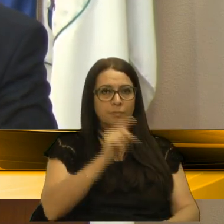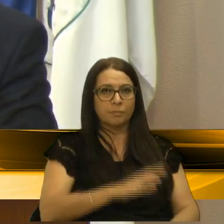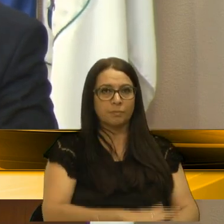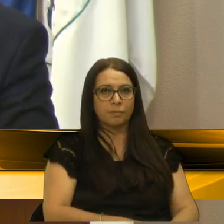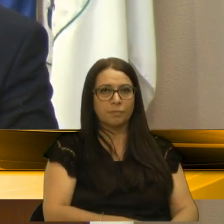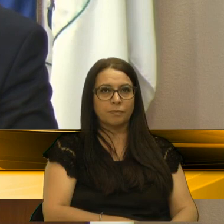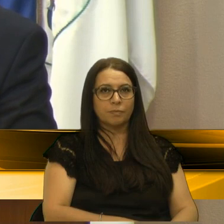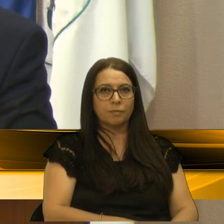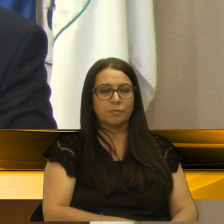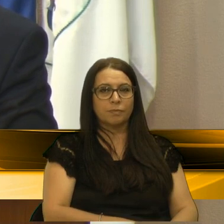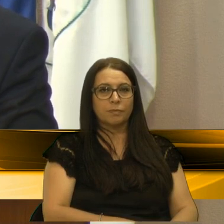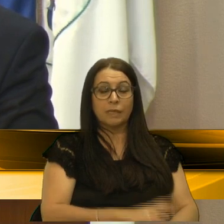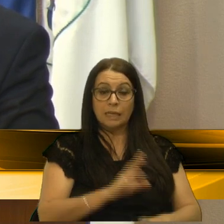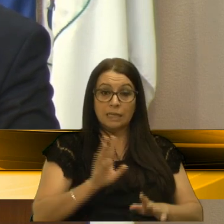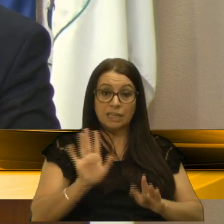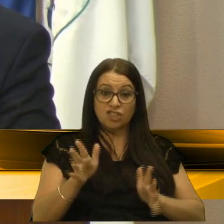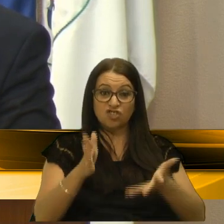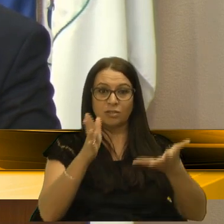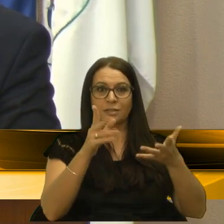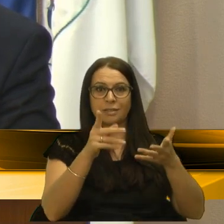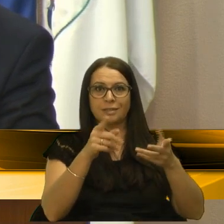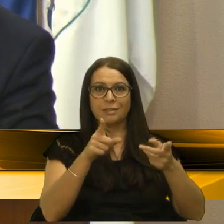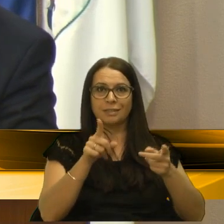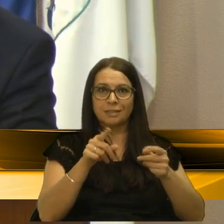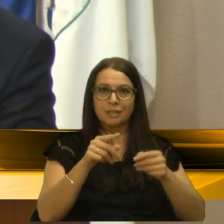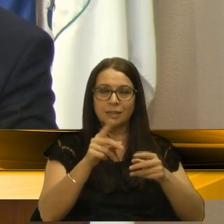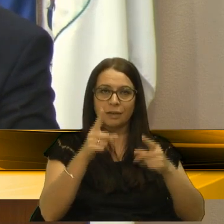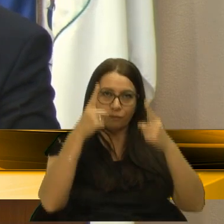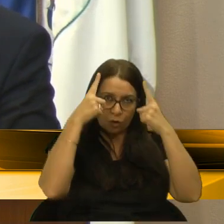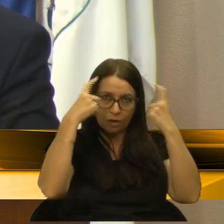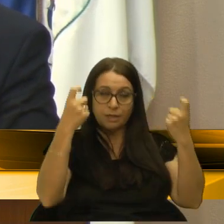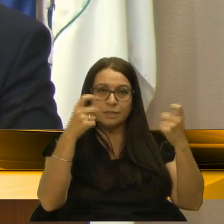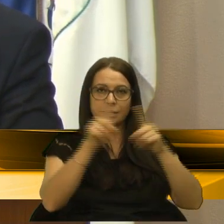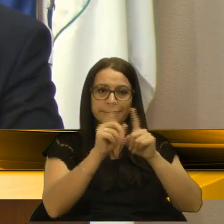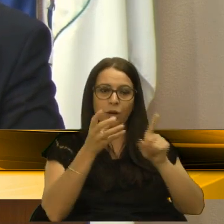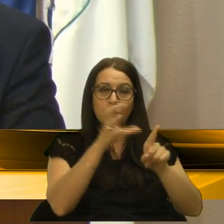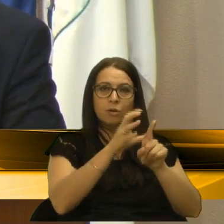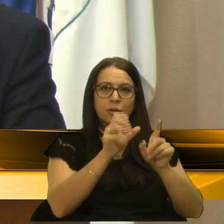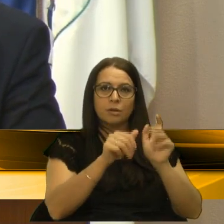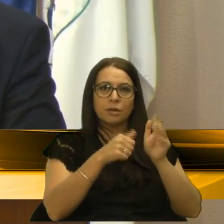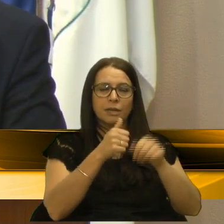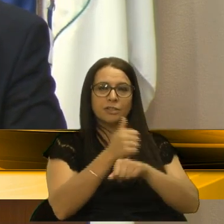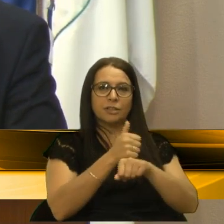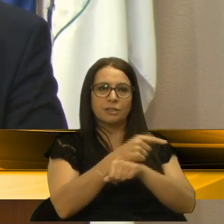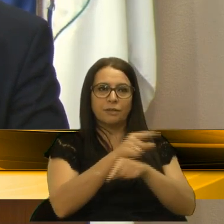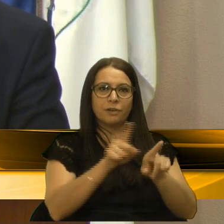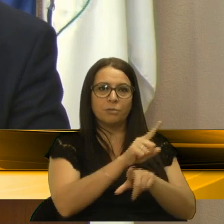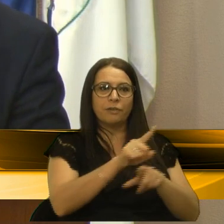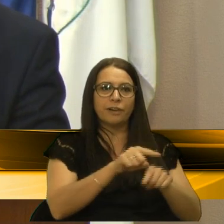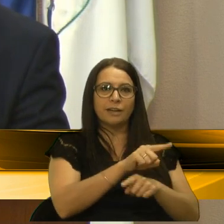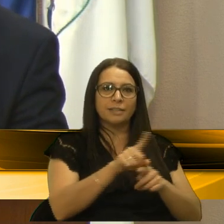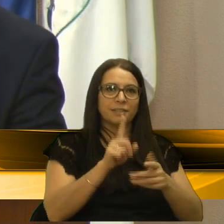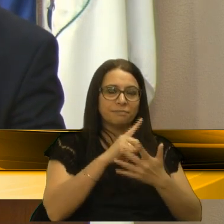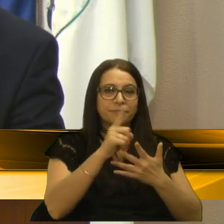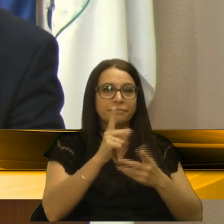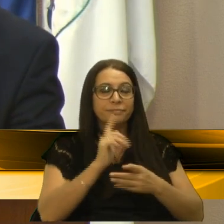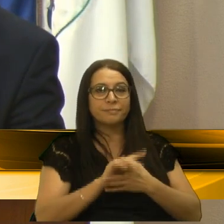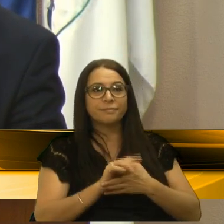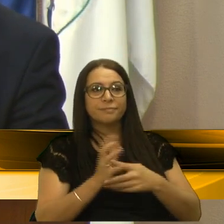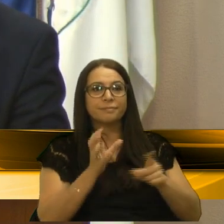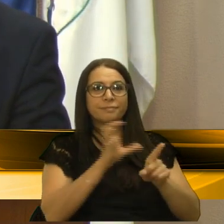ele atiça a violência contra a mulher, ataca o jornalismo independente. Então, eu quero deixar meu